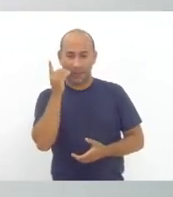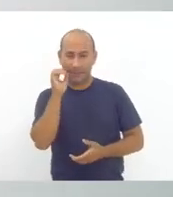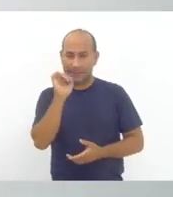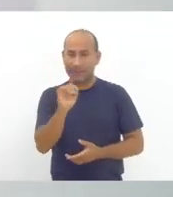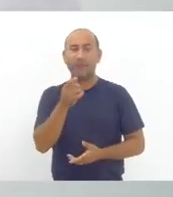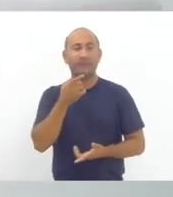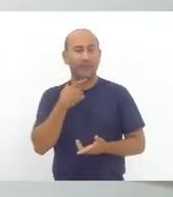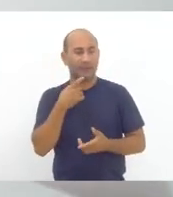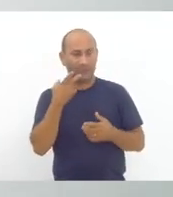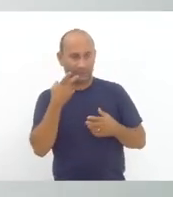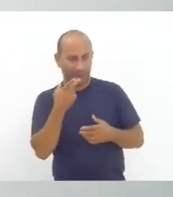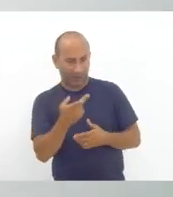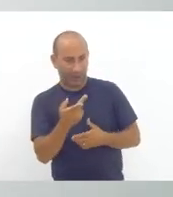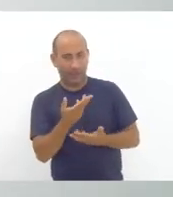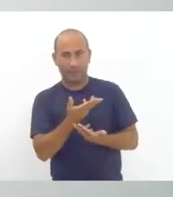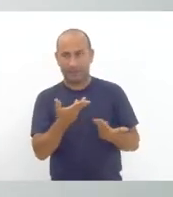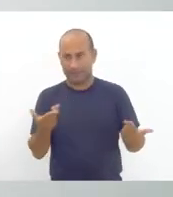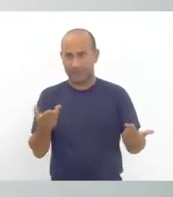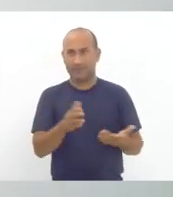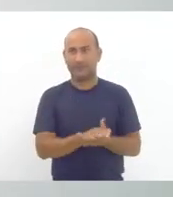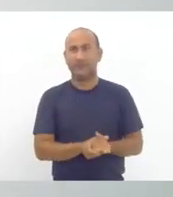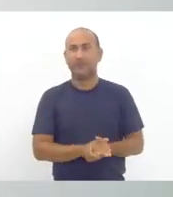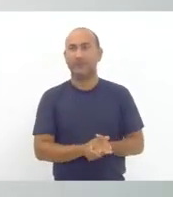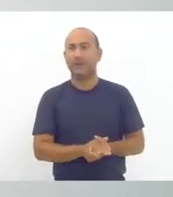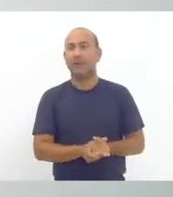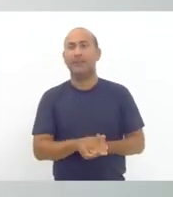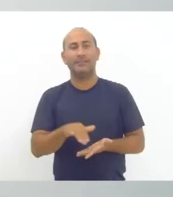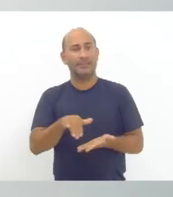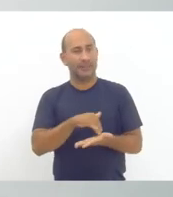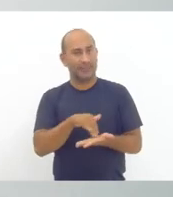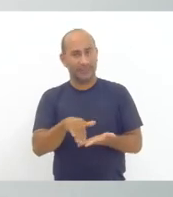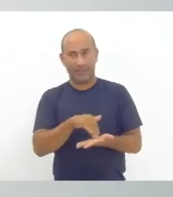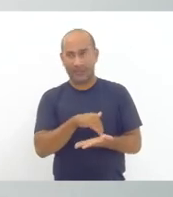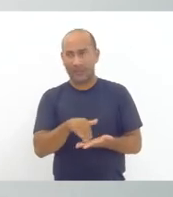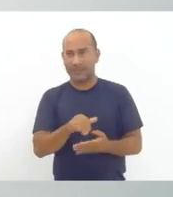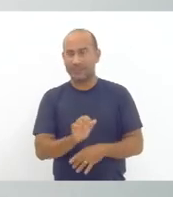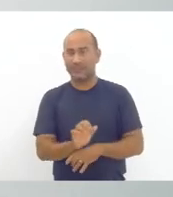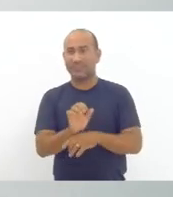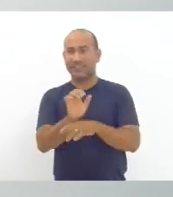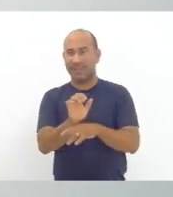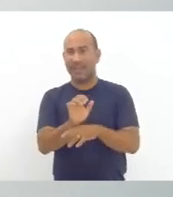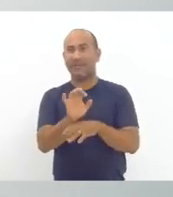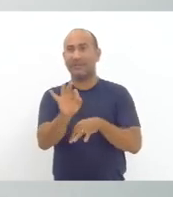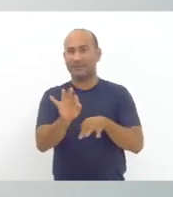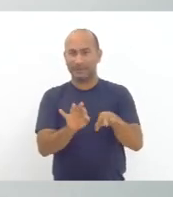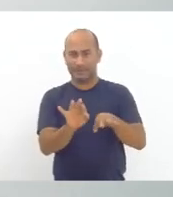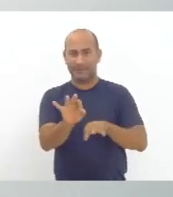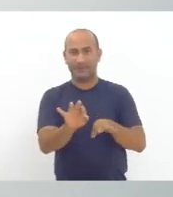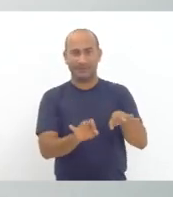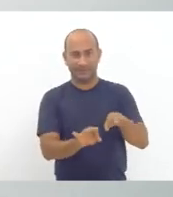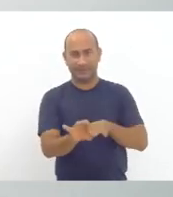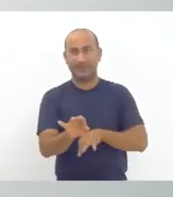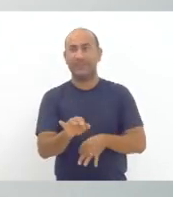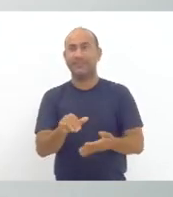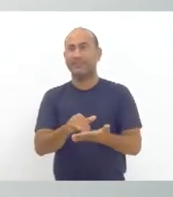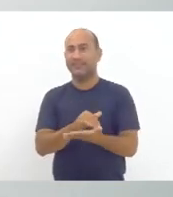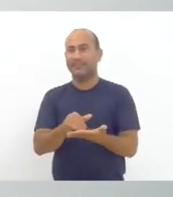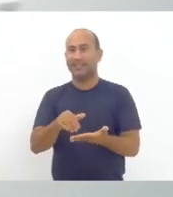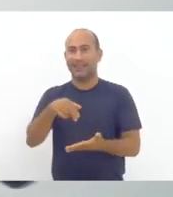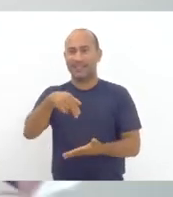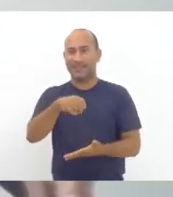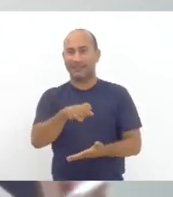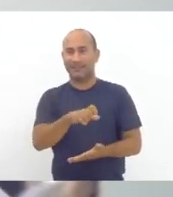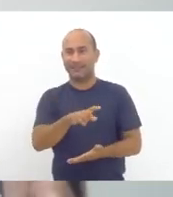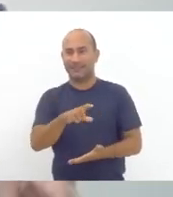fazer o uso da palavra Vereador Rogério então o nosso secretário de estado de planejamento secretário Nelson